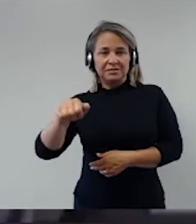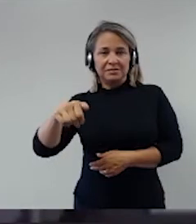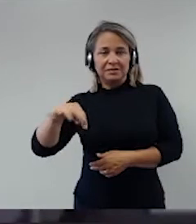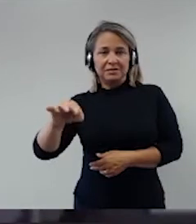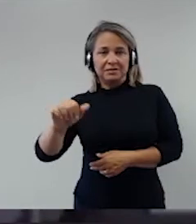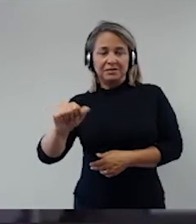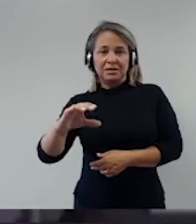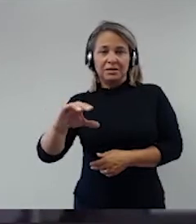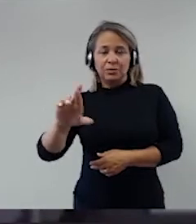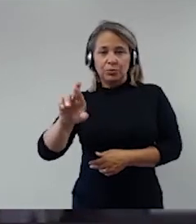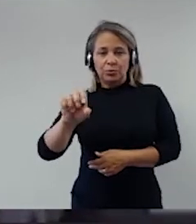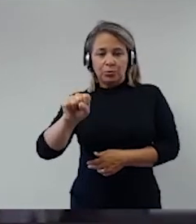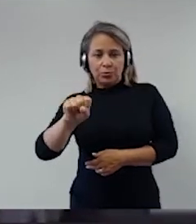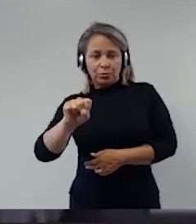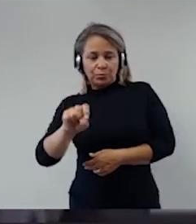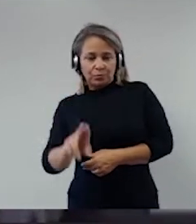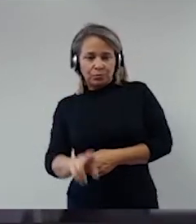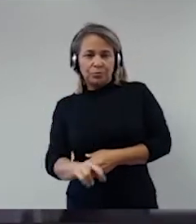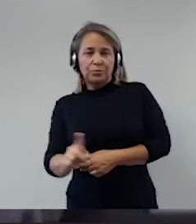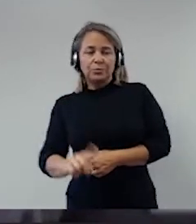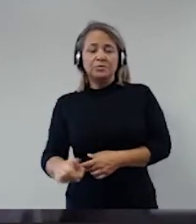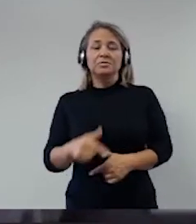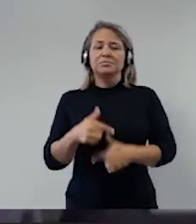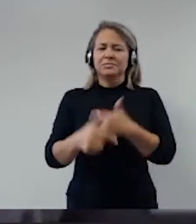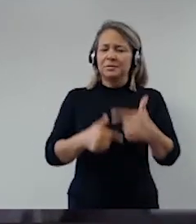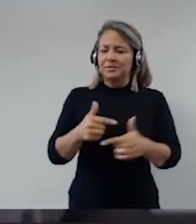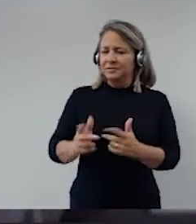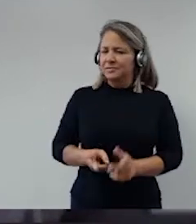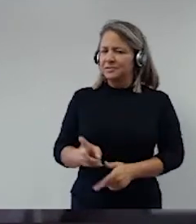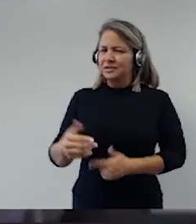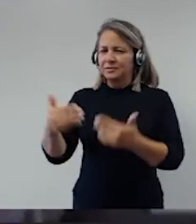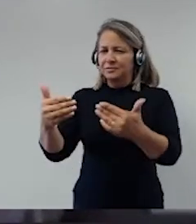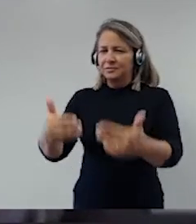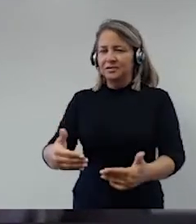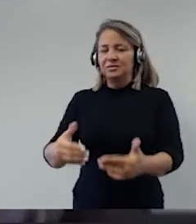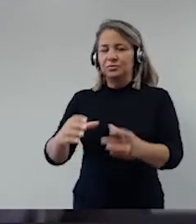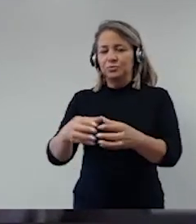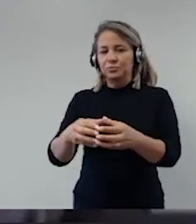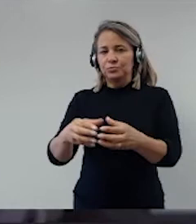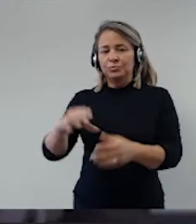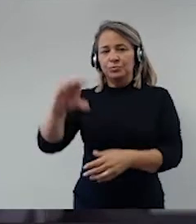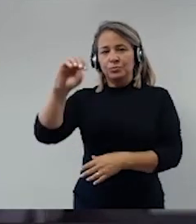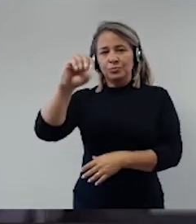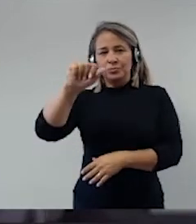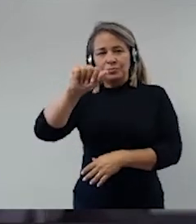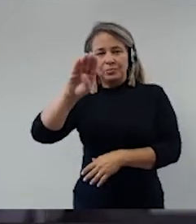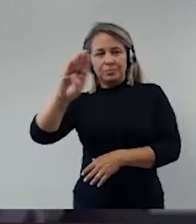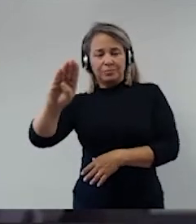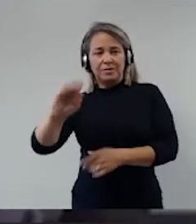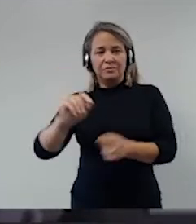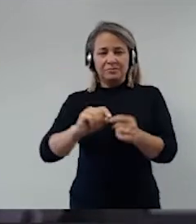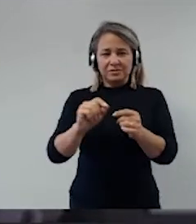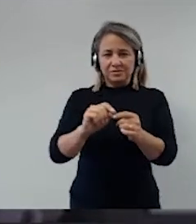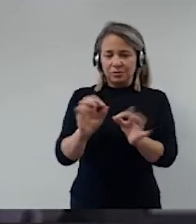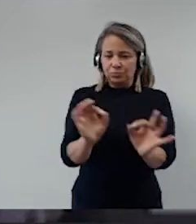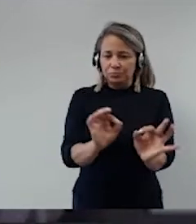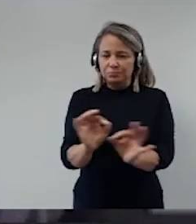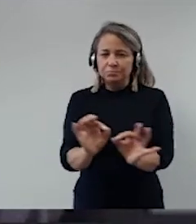desenvolvido um trabalho magnífico à frente do Conselho Federal da OAB, trazendo uma reconstrução